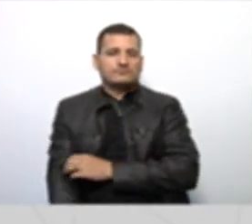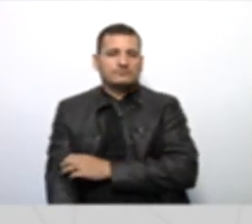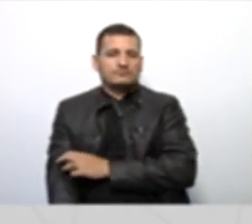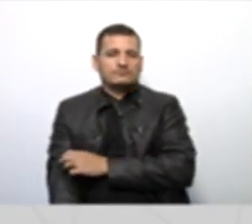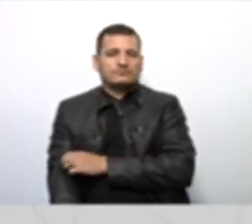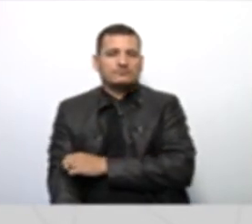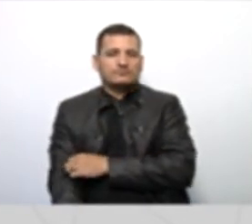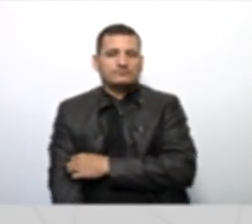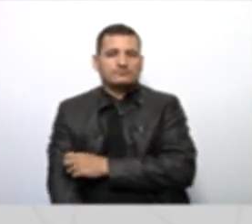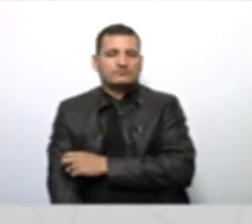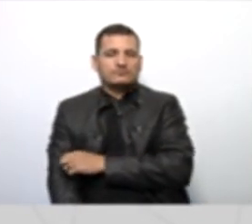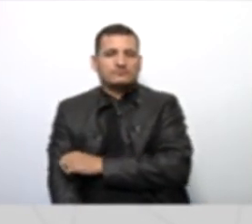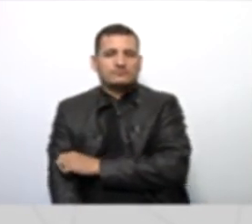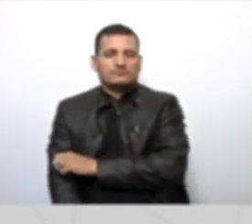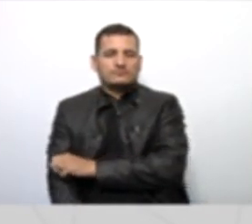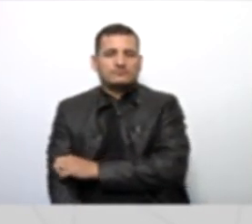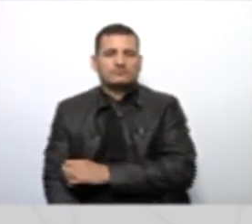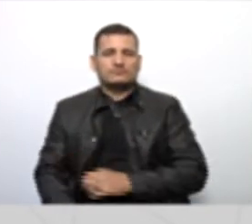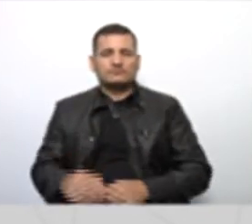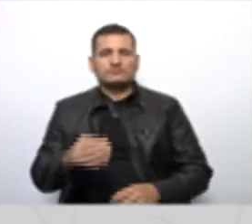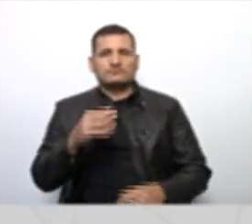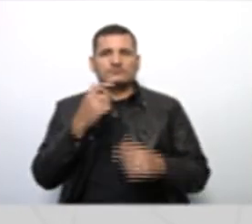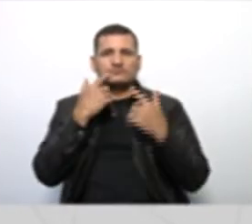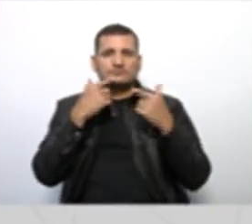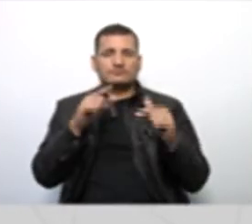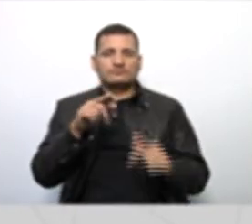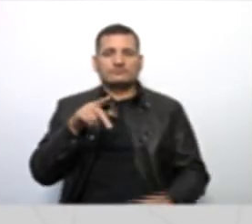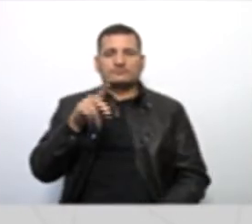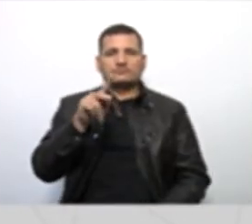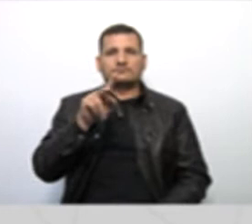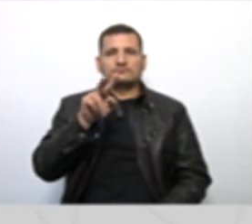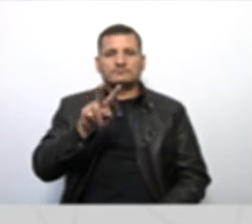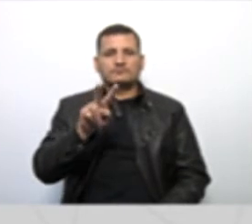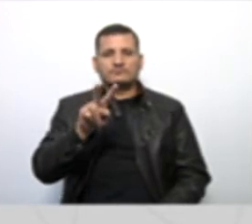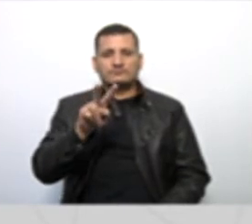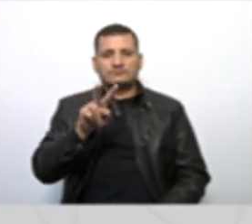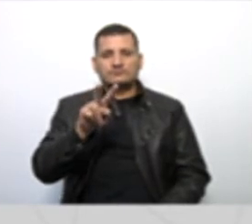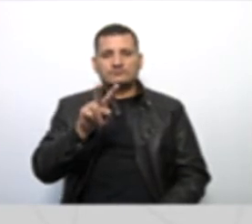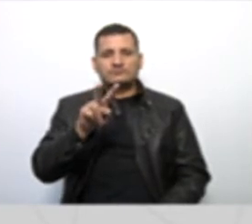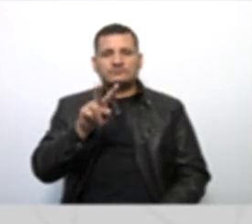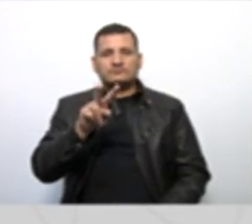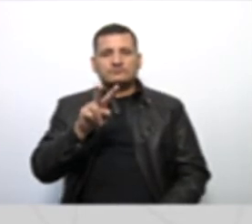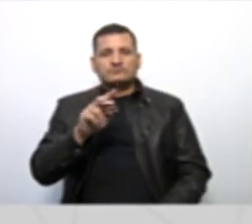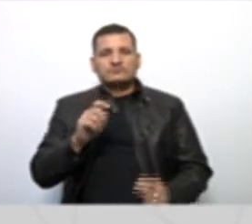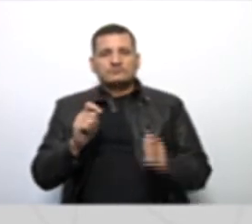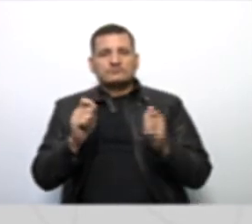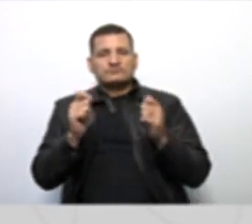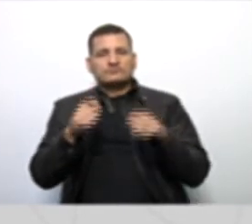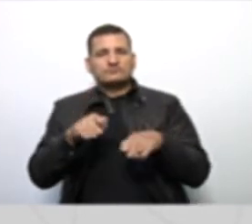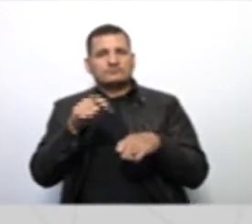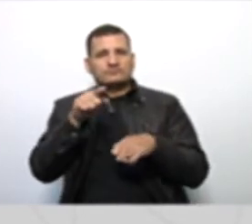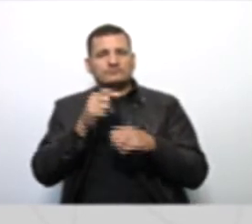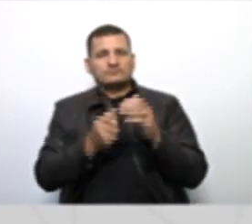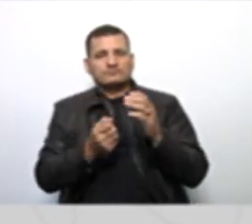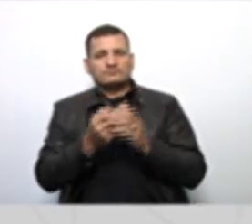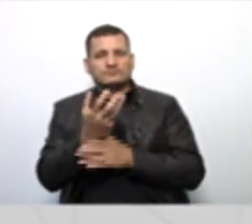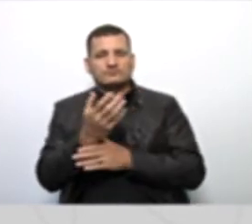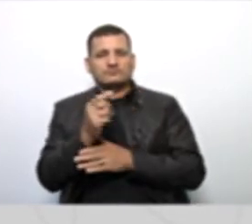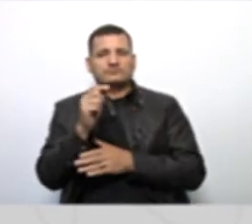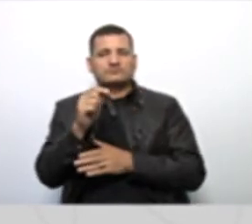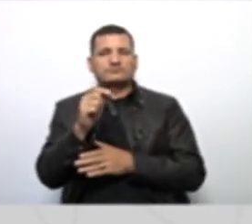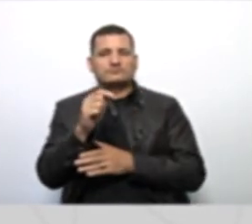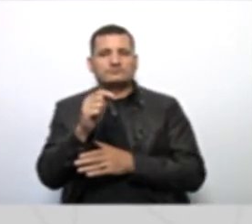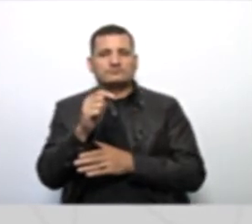linguagem KV, às vezes chamada de KV-Launch e KV-Linguagem, permite que você crie